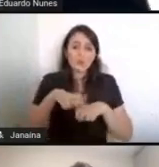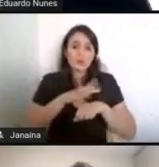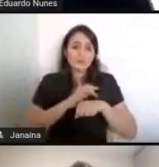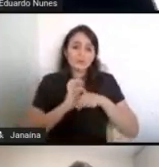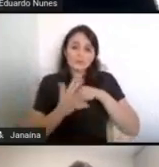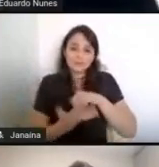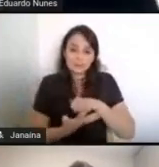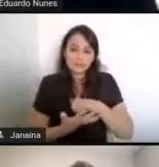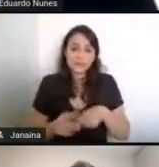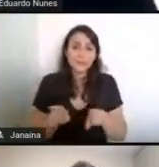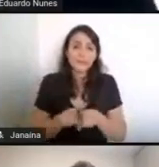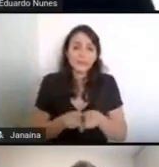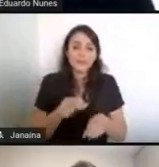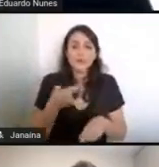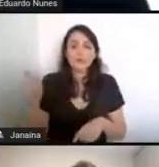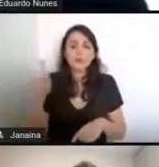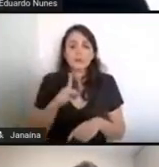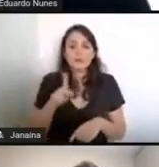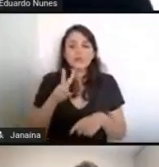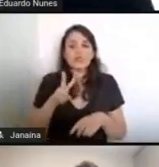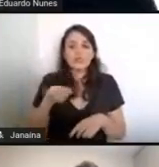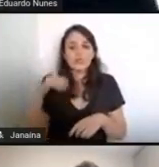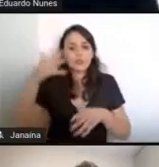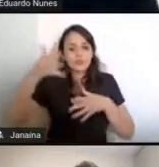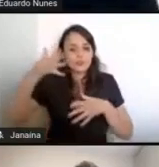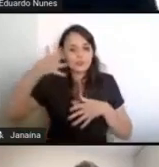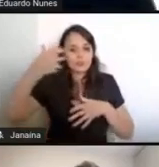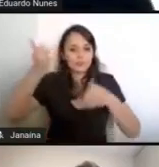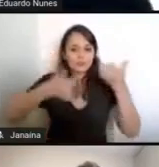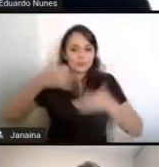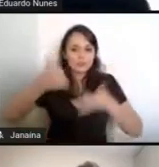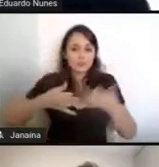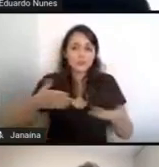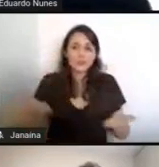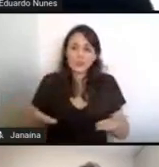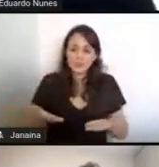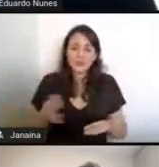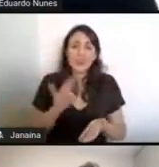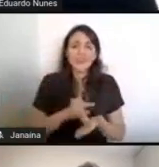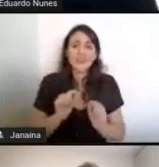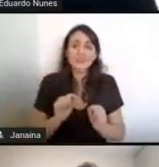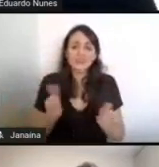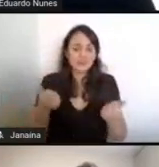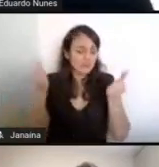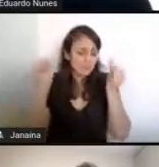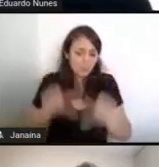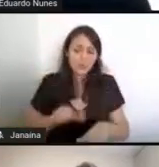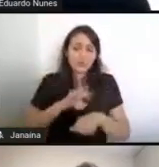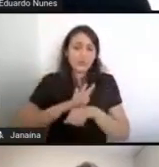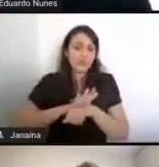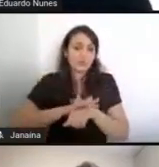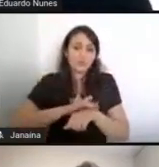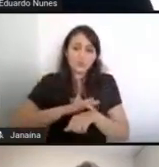tema do professor Wellington que vai me complementar aí, mas a gente tem uma realidade de piora, né, de aumento das doenças crônicas não